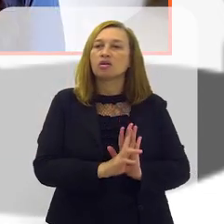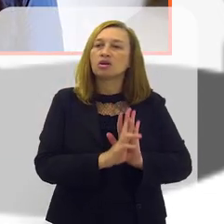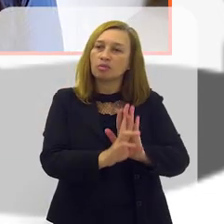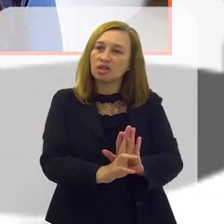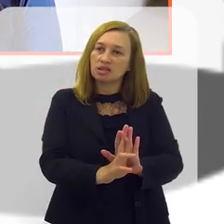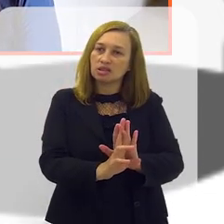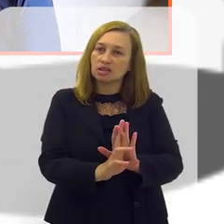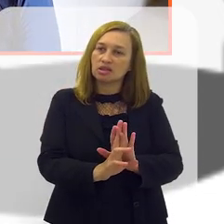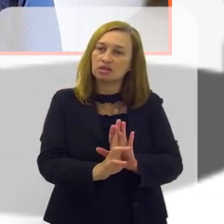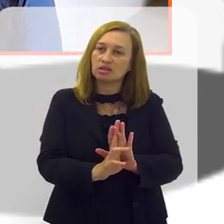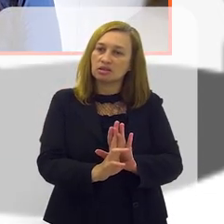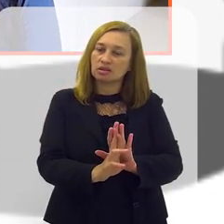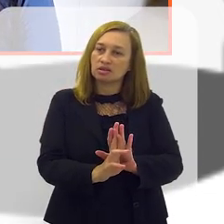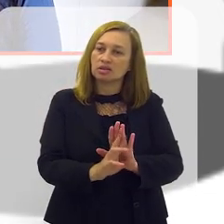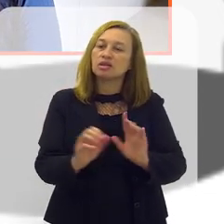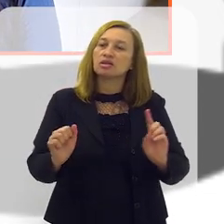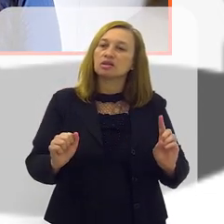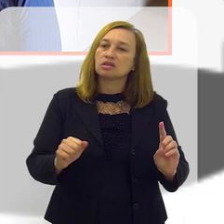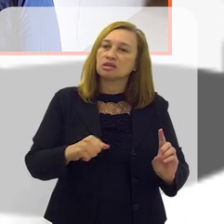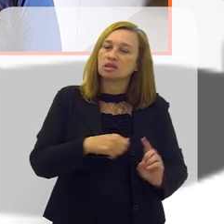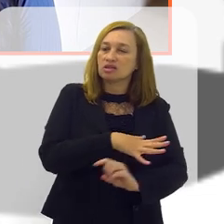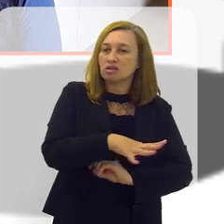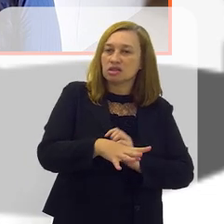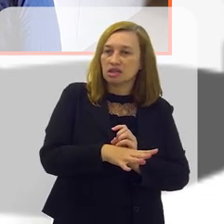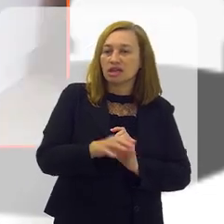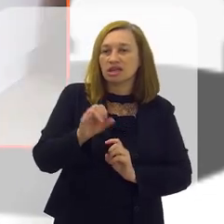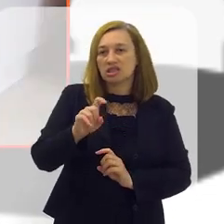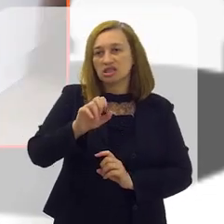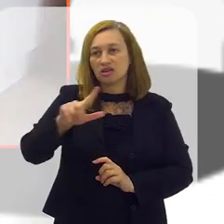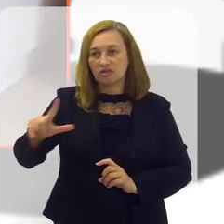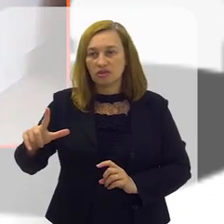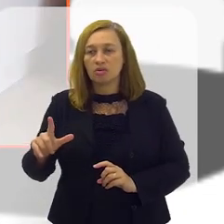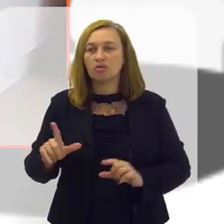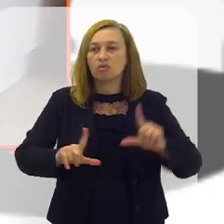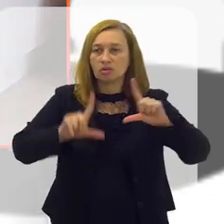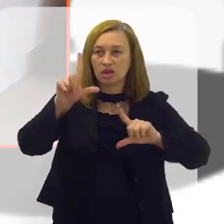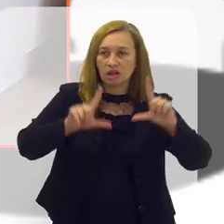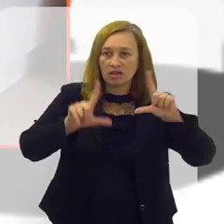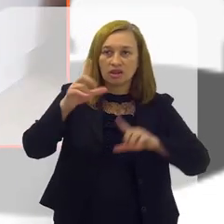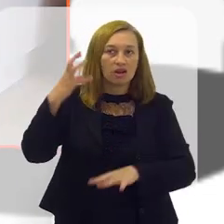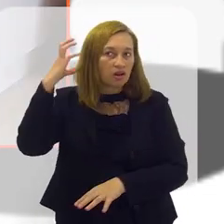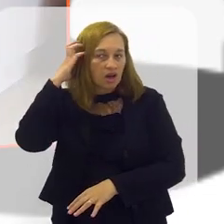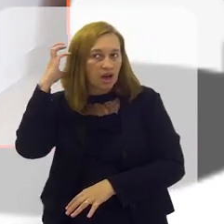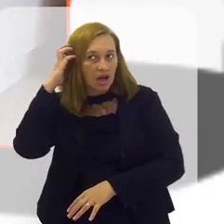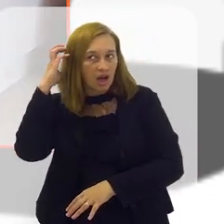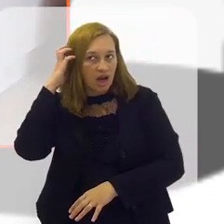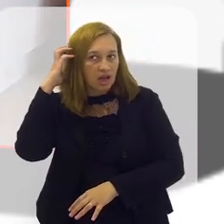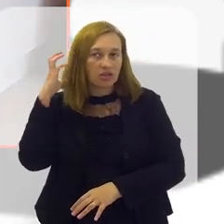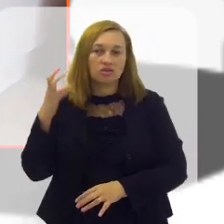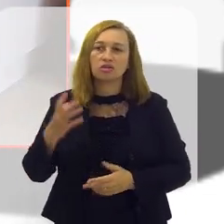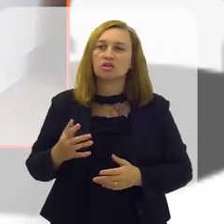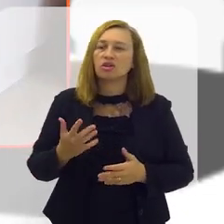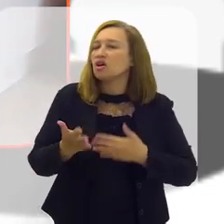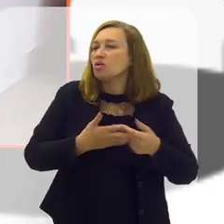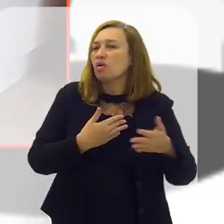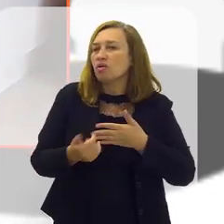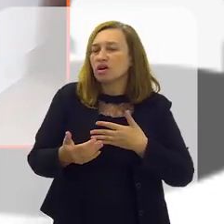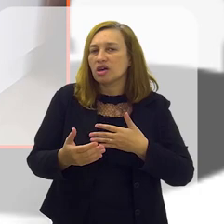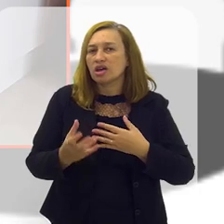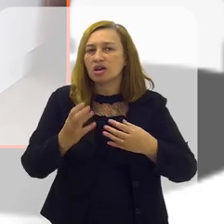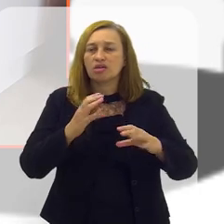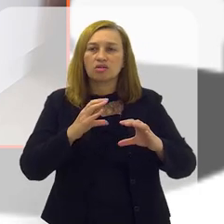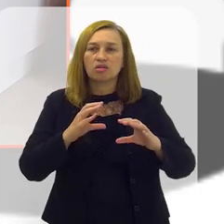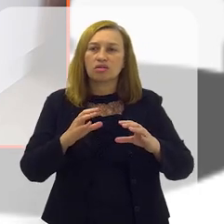aos representantes da sociedade civil, como rádio, televisão, podcast,